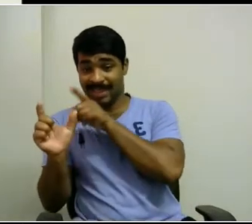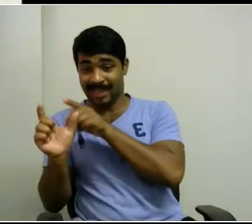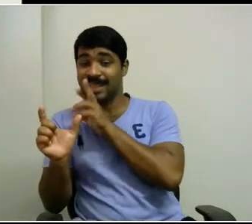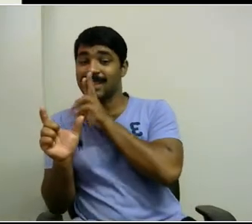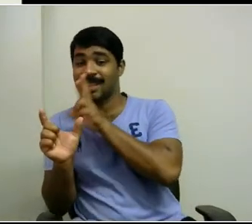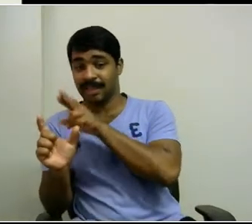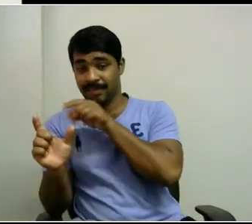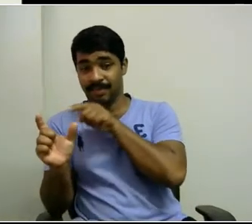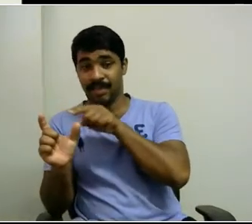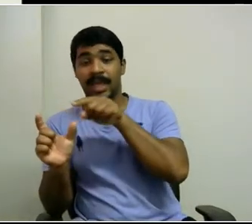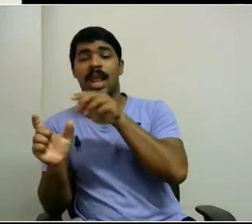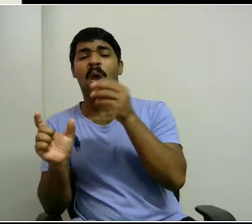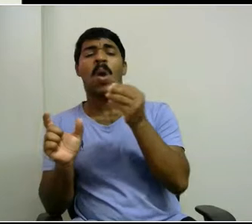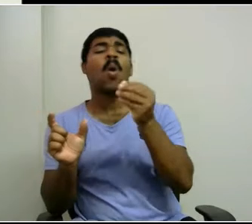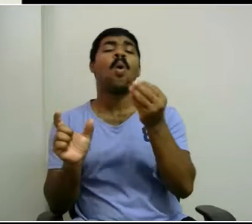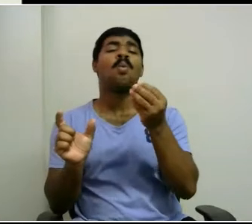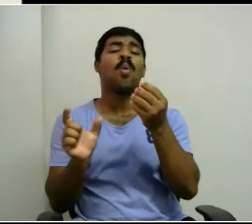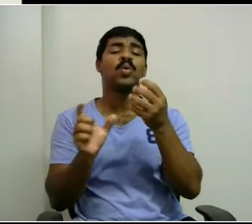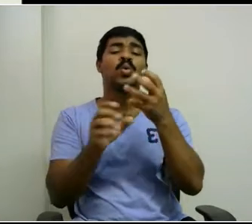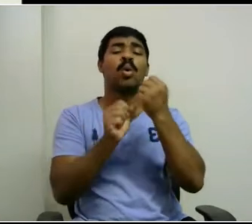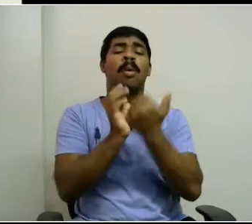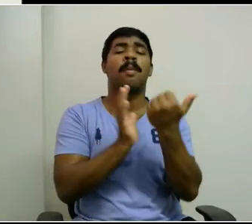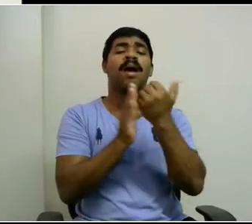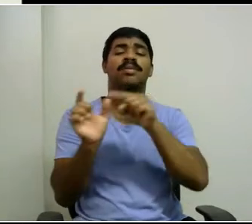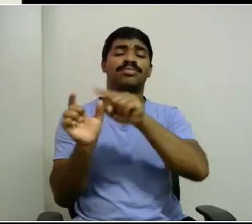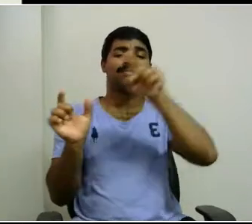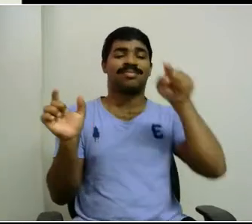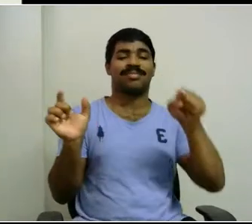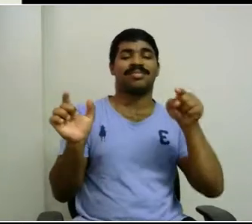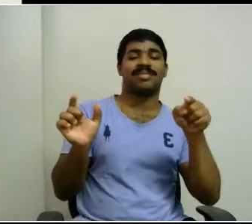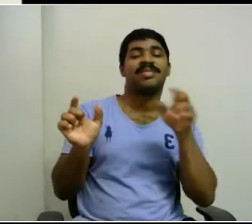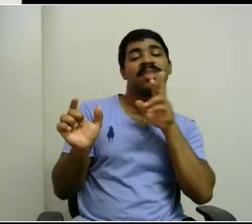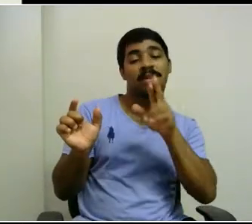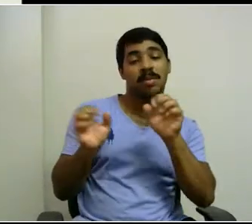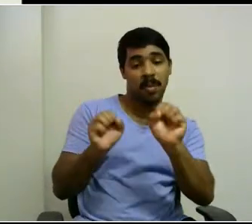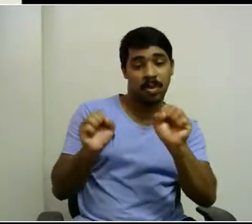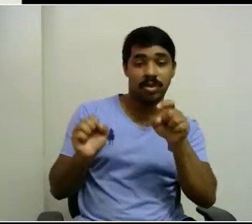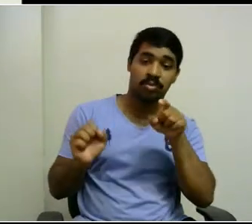ficaria maior ou igual a menos 9